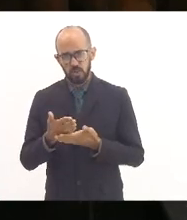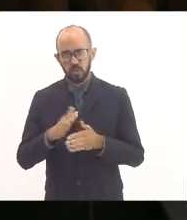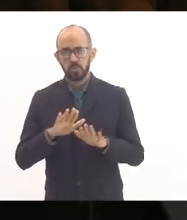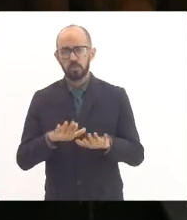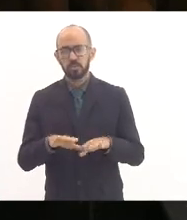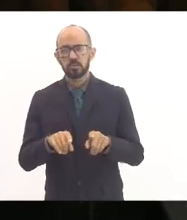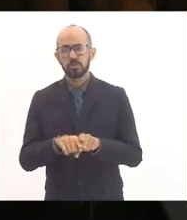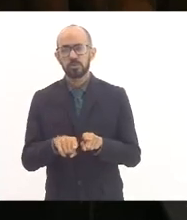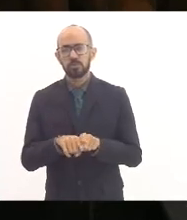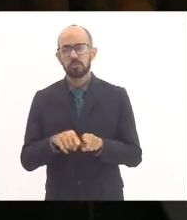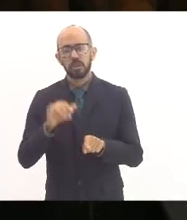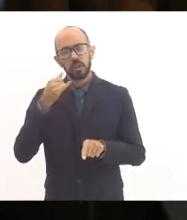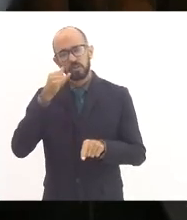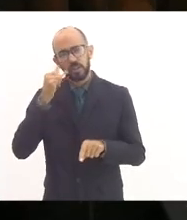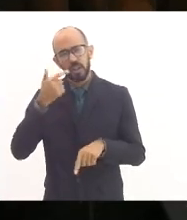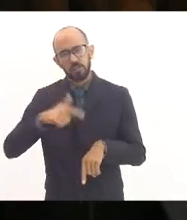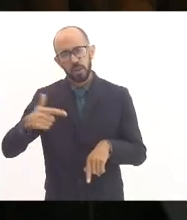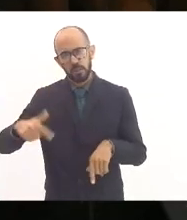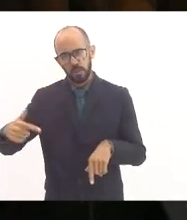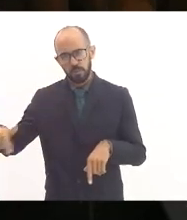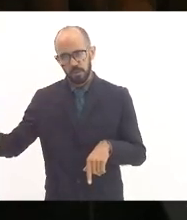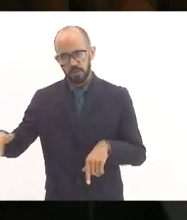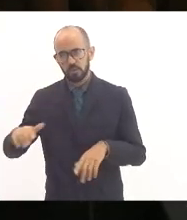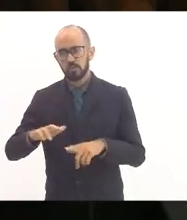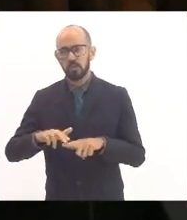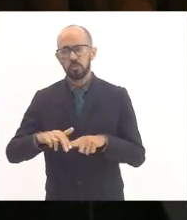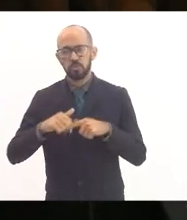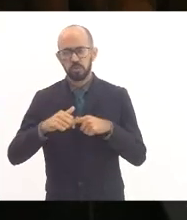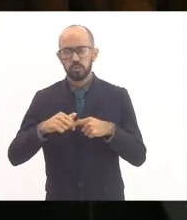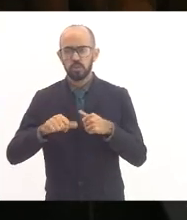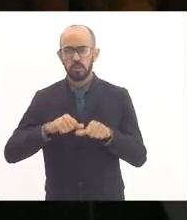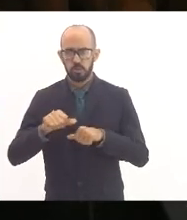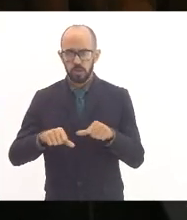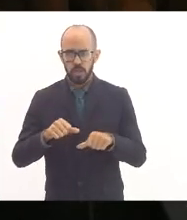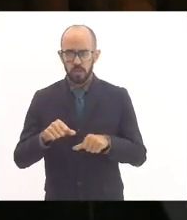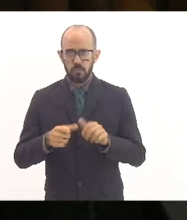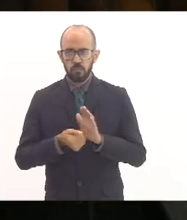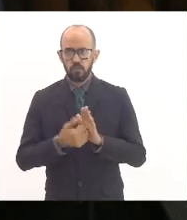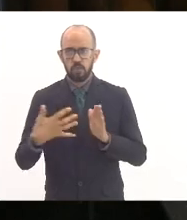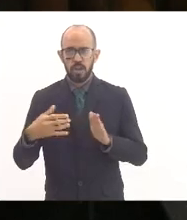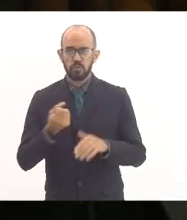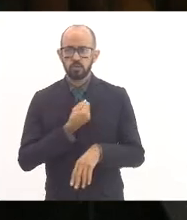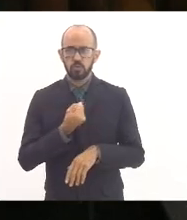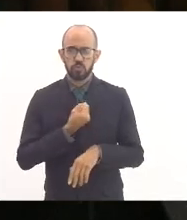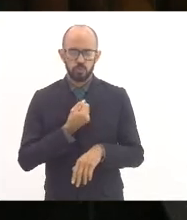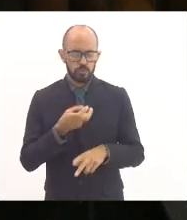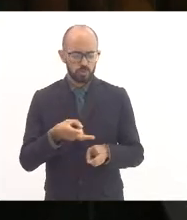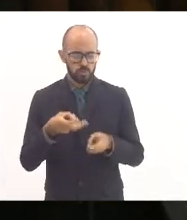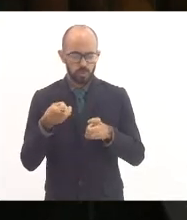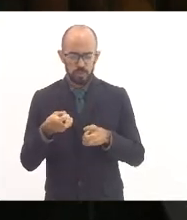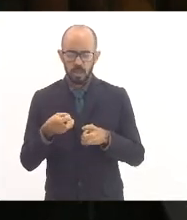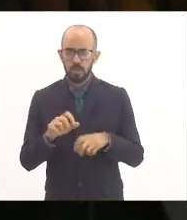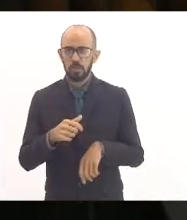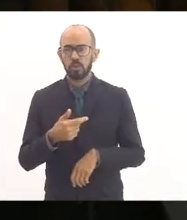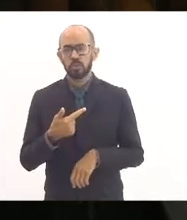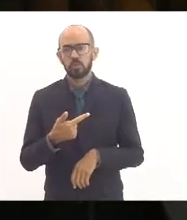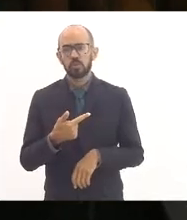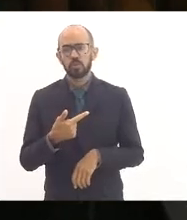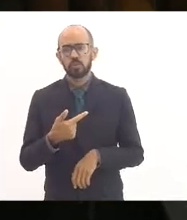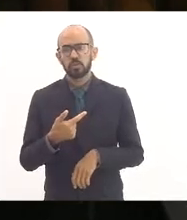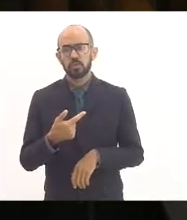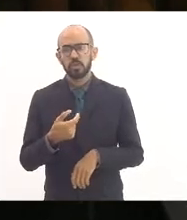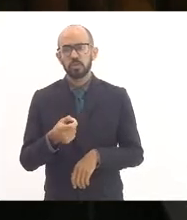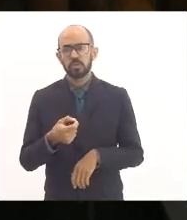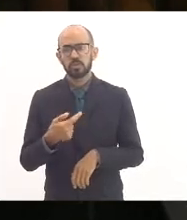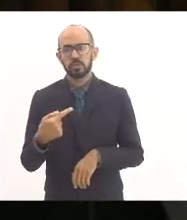e segundo não falar mesmo as coisas né então vamos dar uma mudada aqui muitos números né saltar os nossos olhos 207